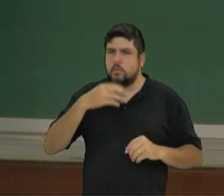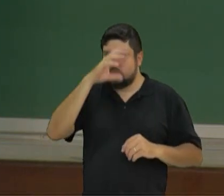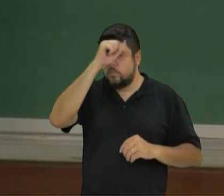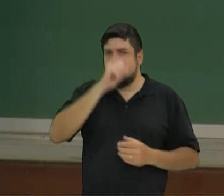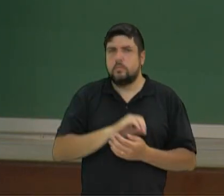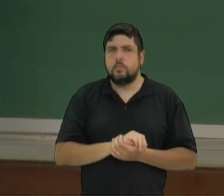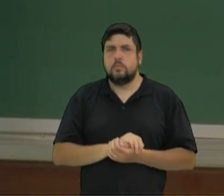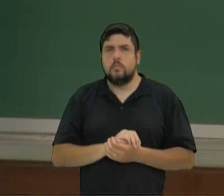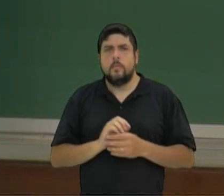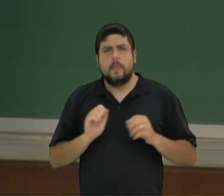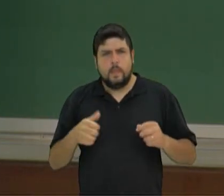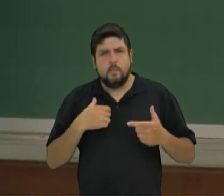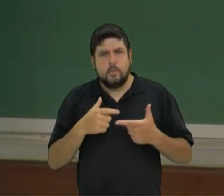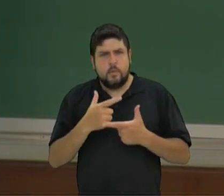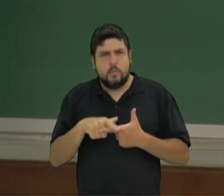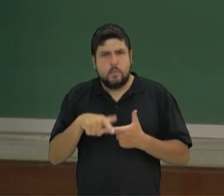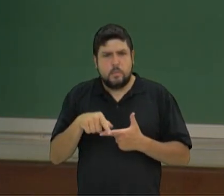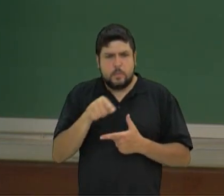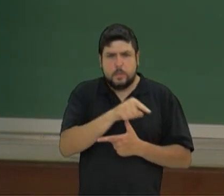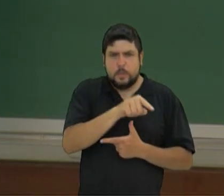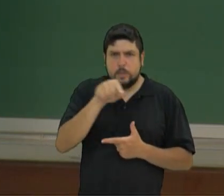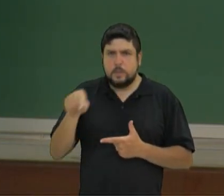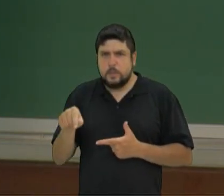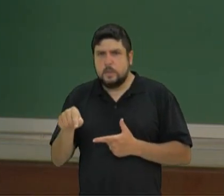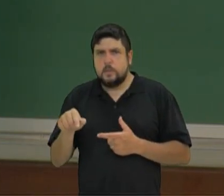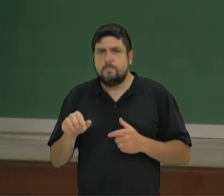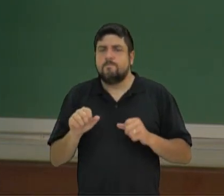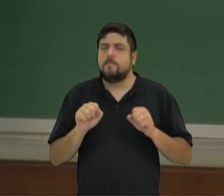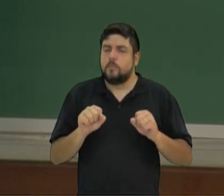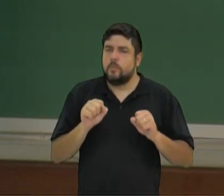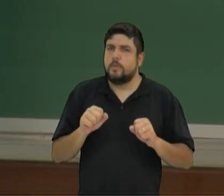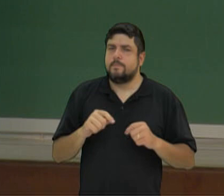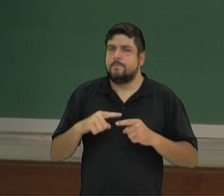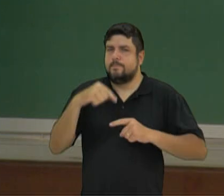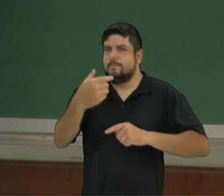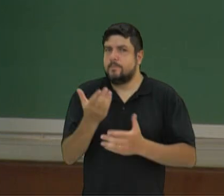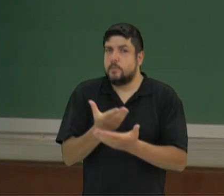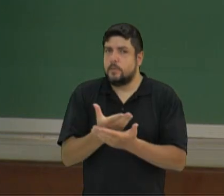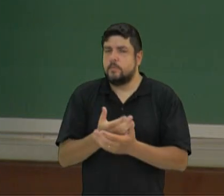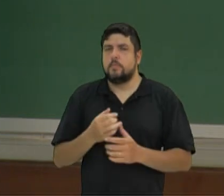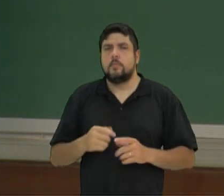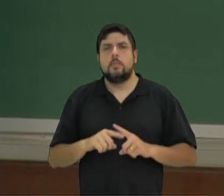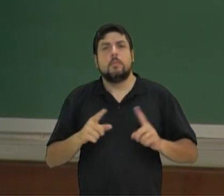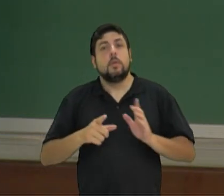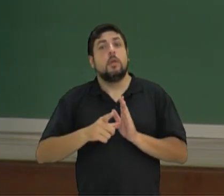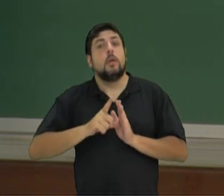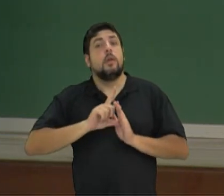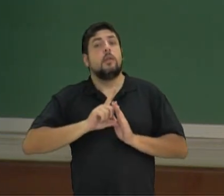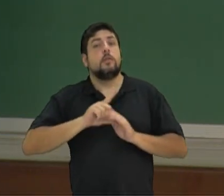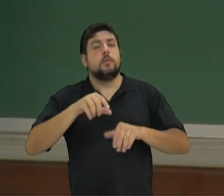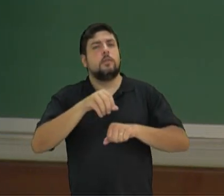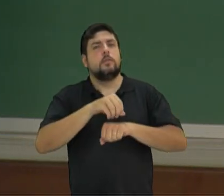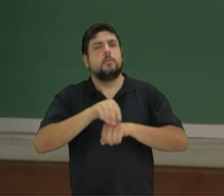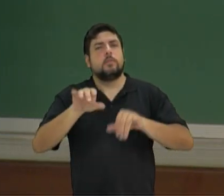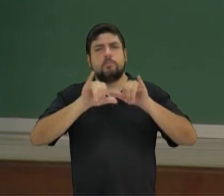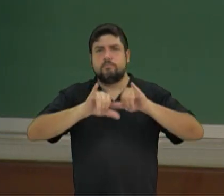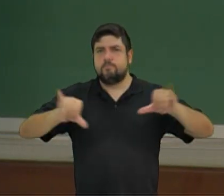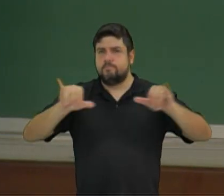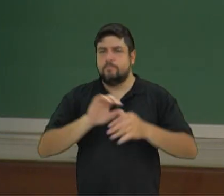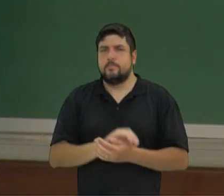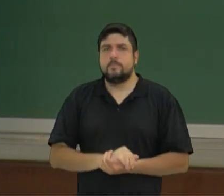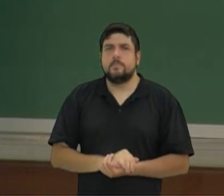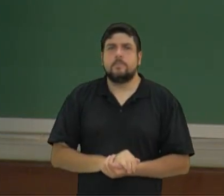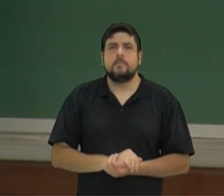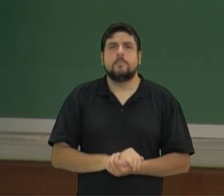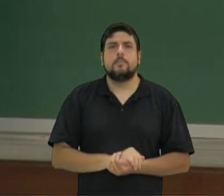Pode causar problemas nesses dois sistemas? Nossa próxima aula. Mas antes, vamos para os nossos recadinhos, ó, do